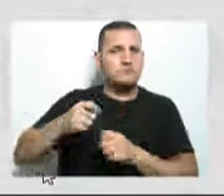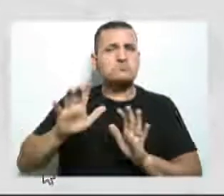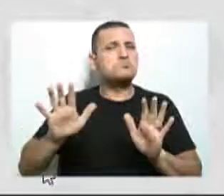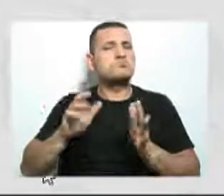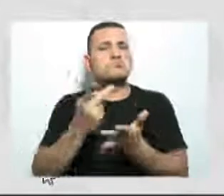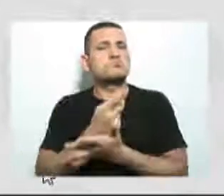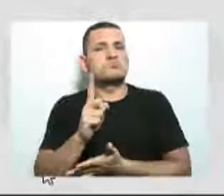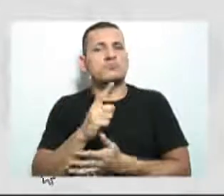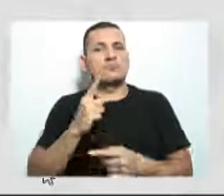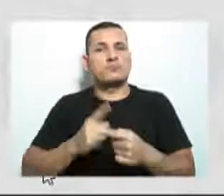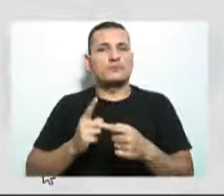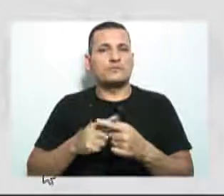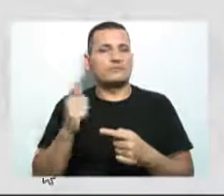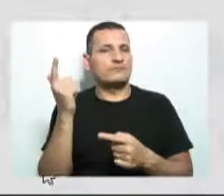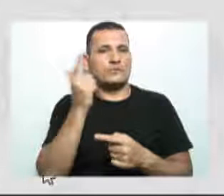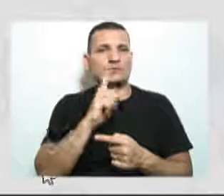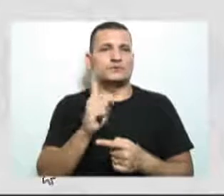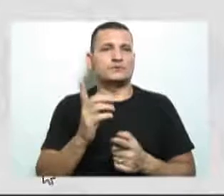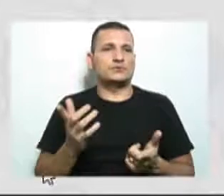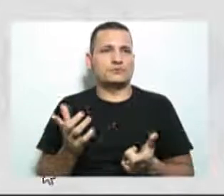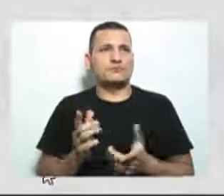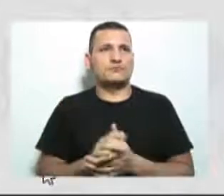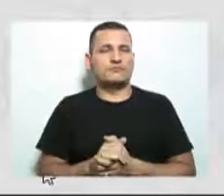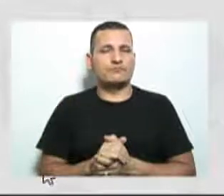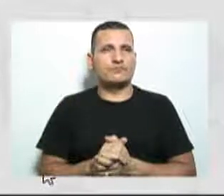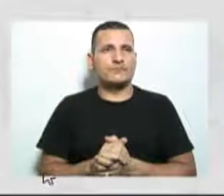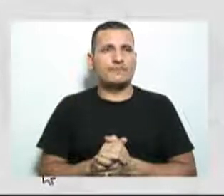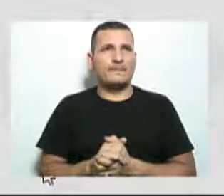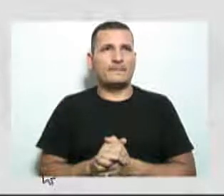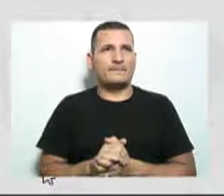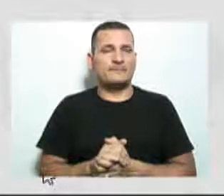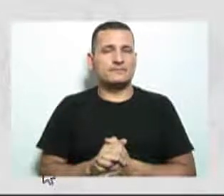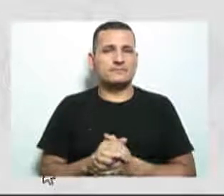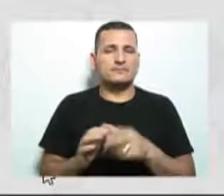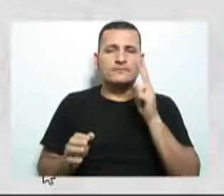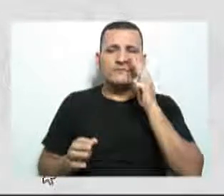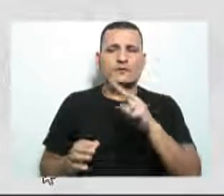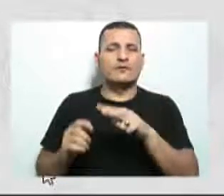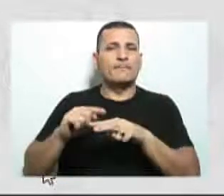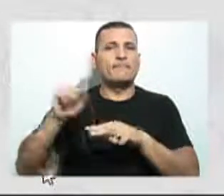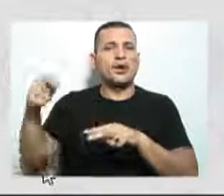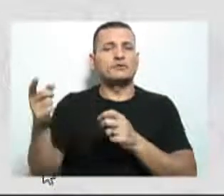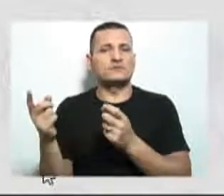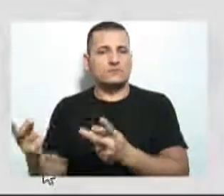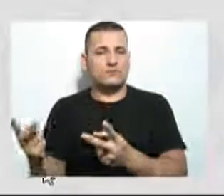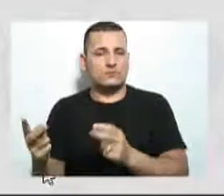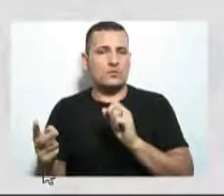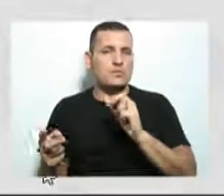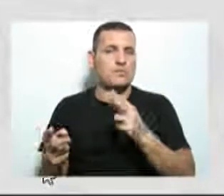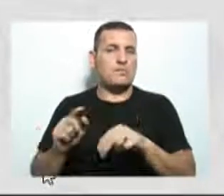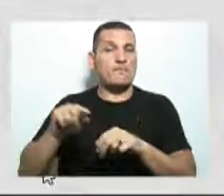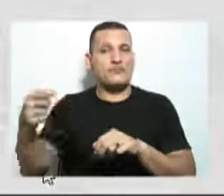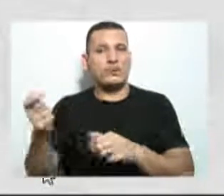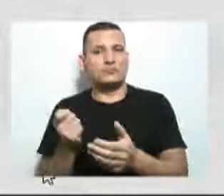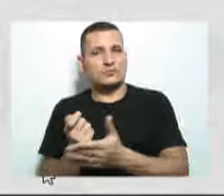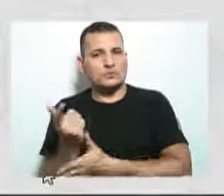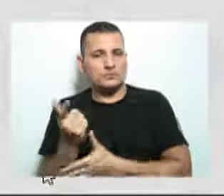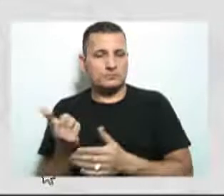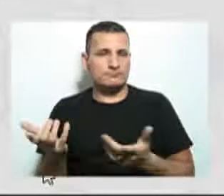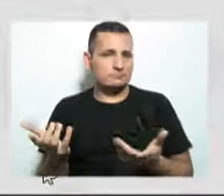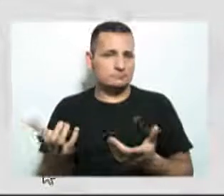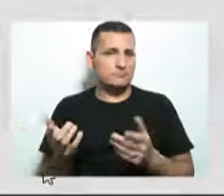porque não conseguiu visualizar após venda ou após compra, não vai